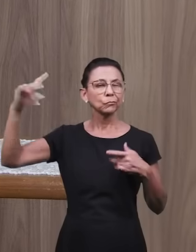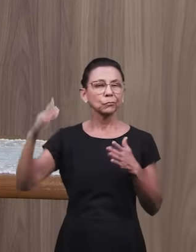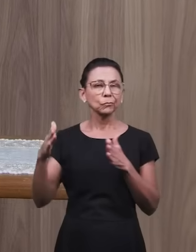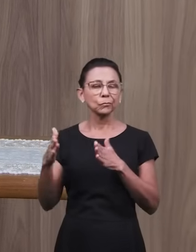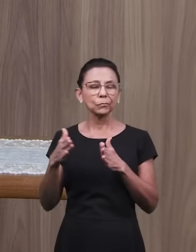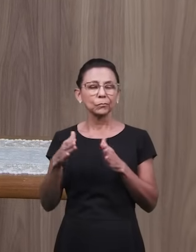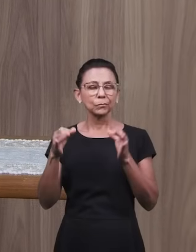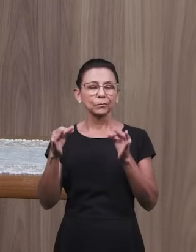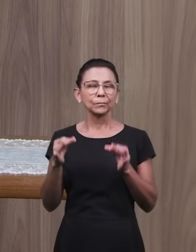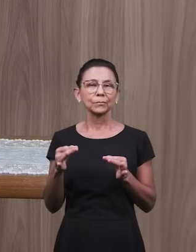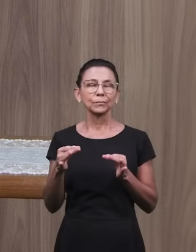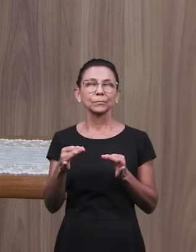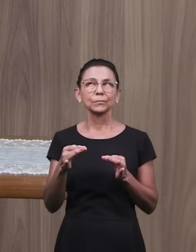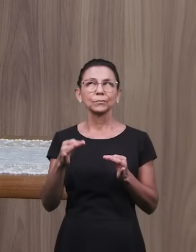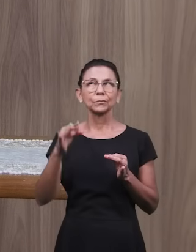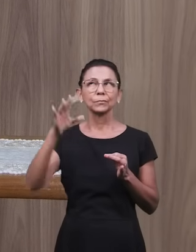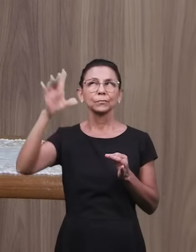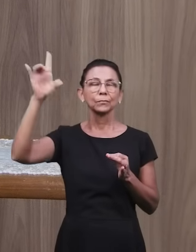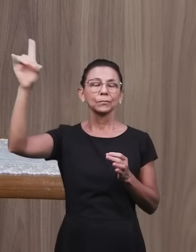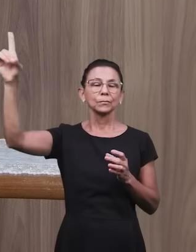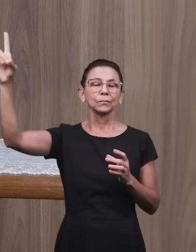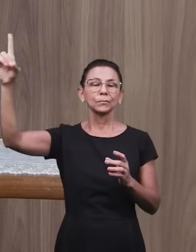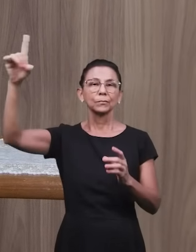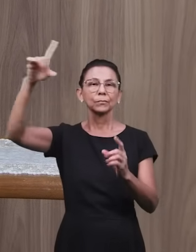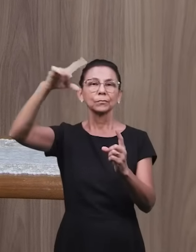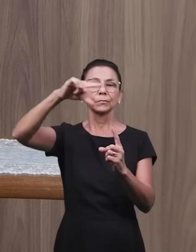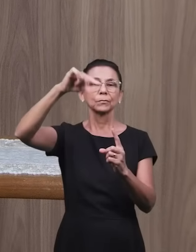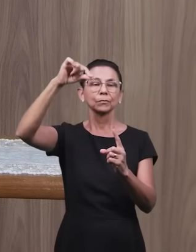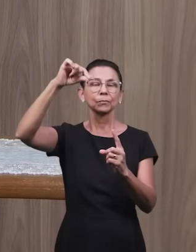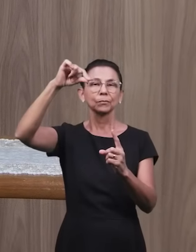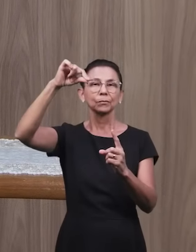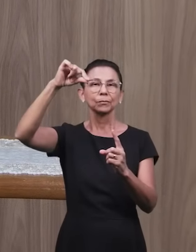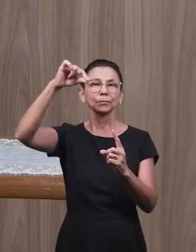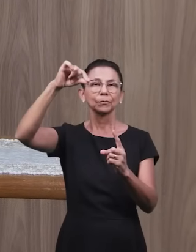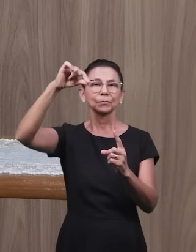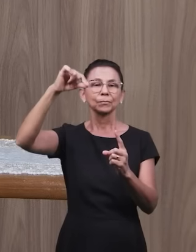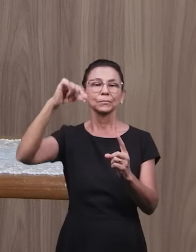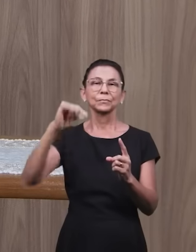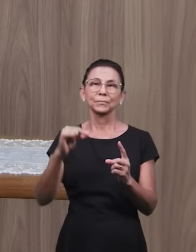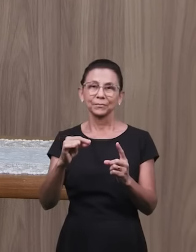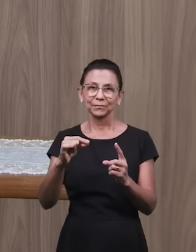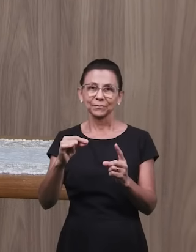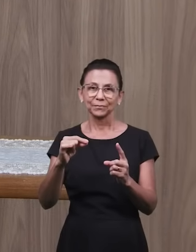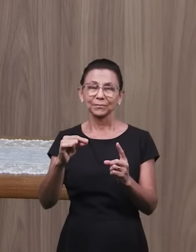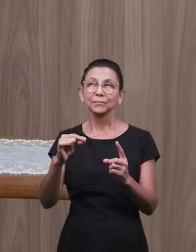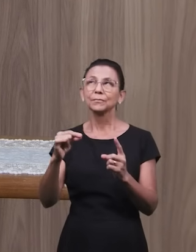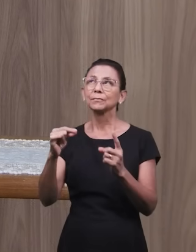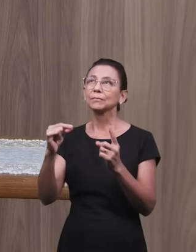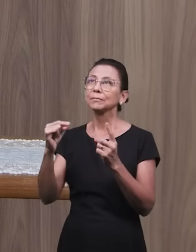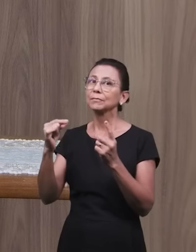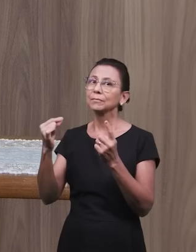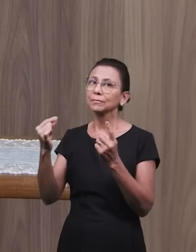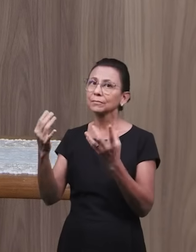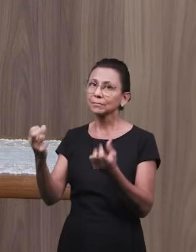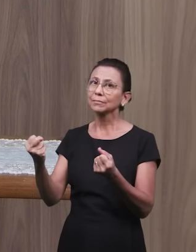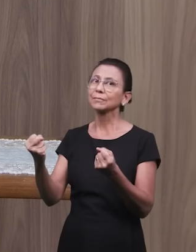E esse homem, então, ouvindo a voz de Deus, segue o seu caminho.